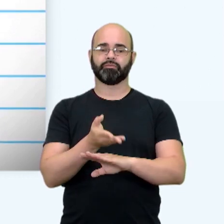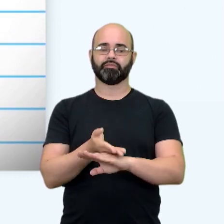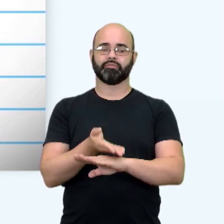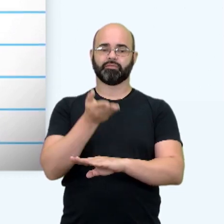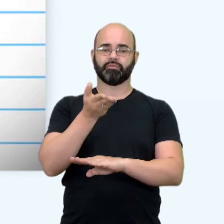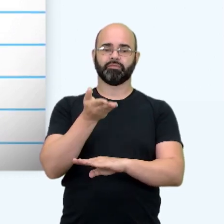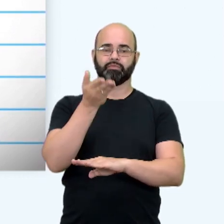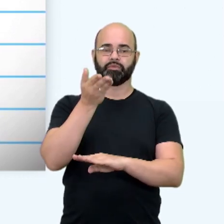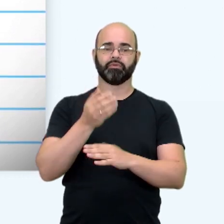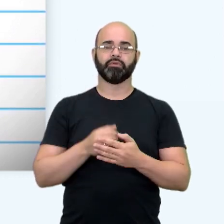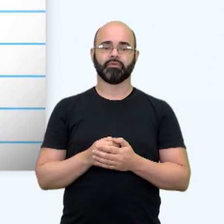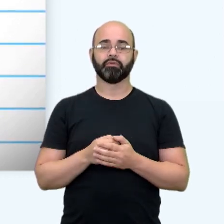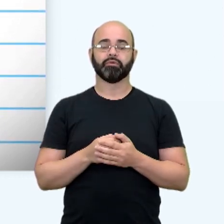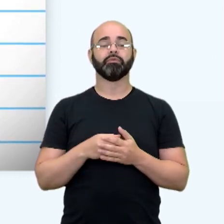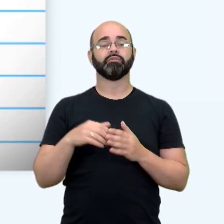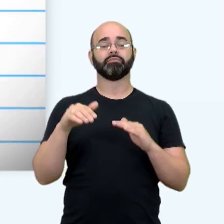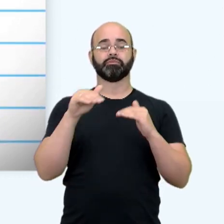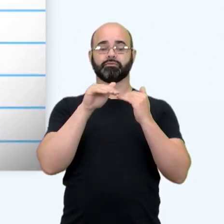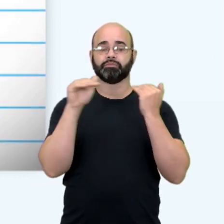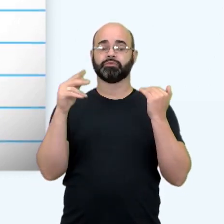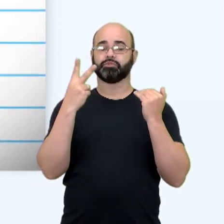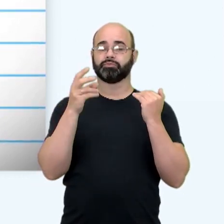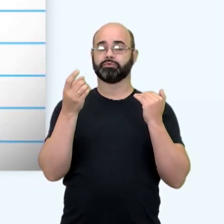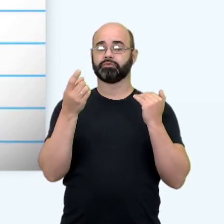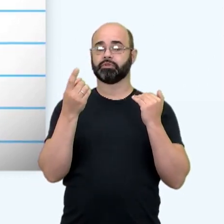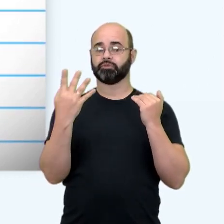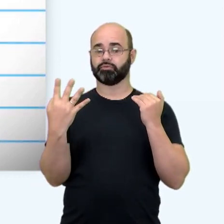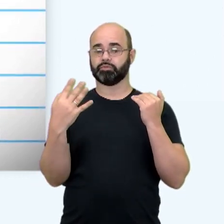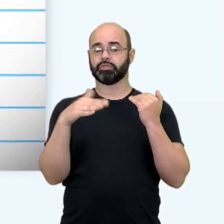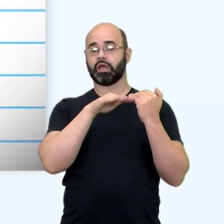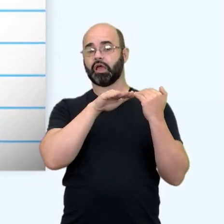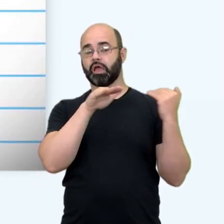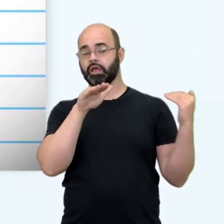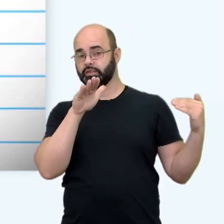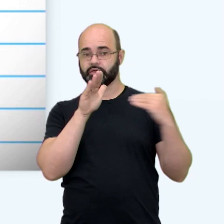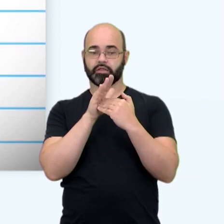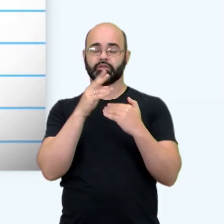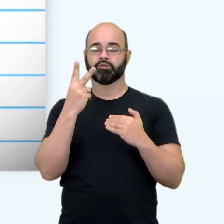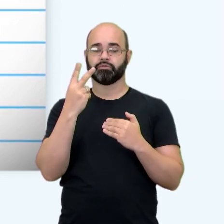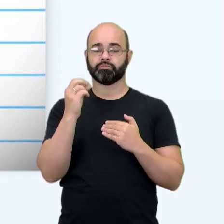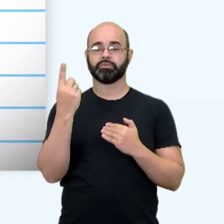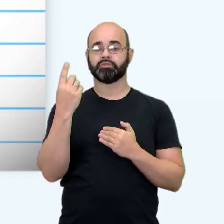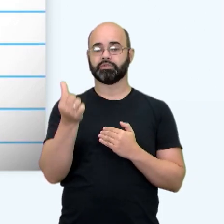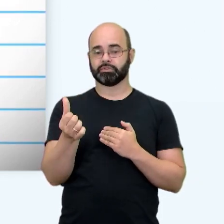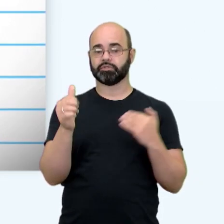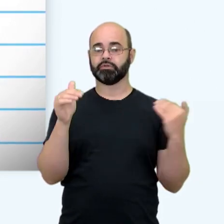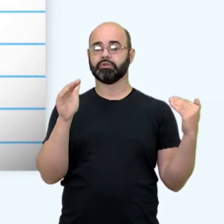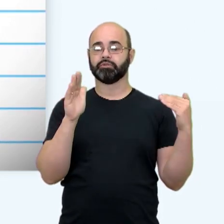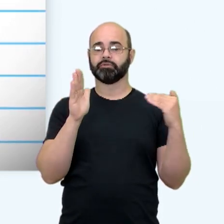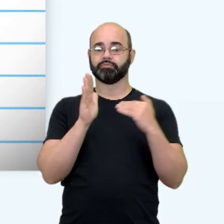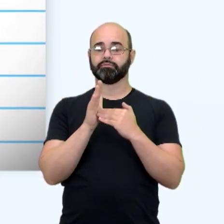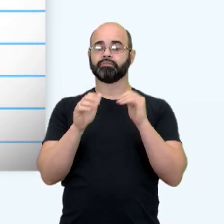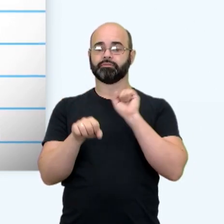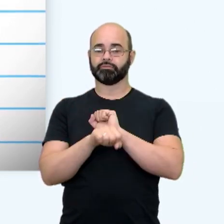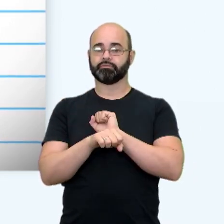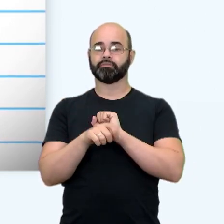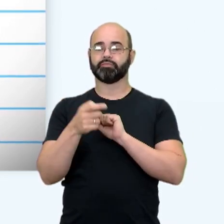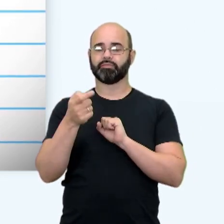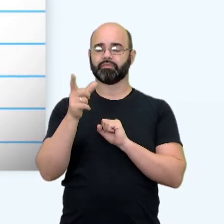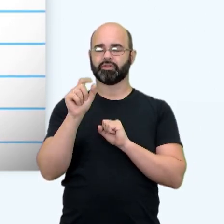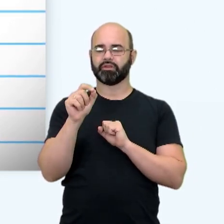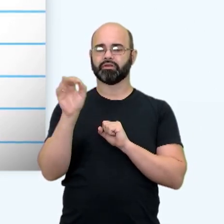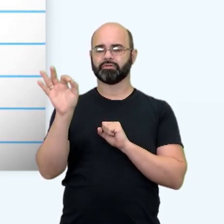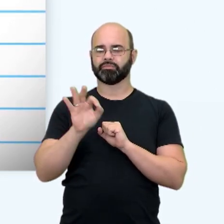energético mantiveram-se estáveis de 2014 a 2016, apesar do crescimento econômico próximo de 10% no